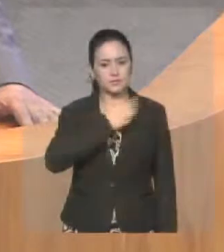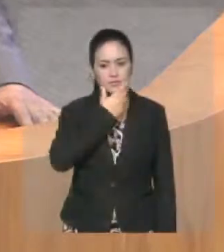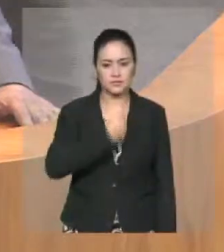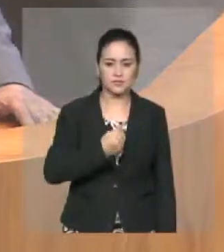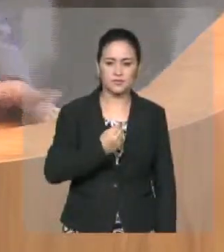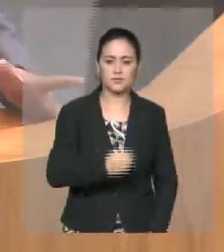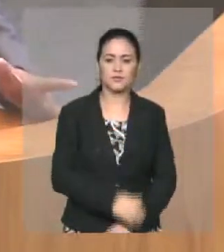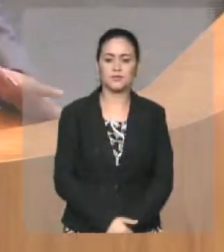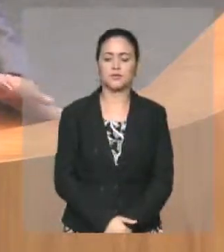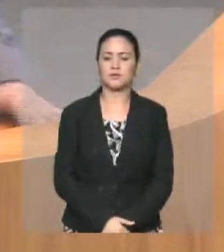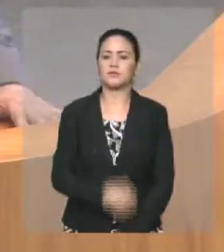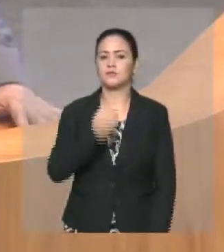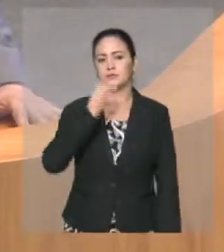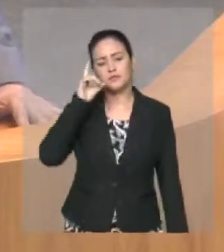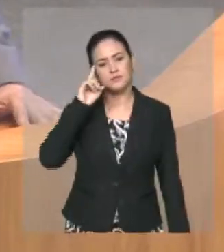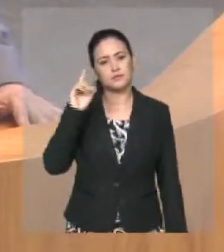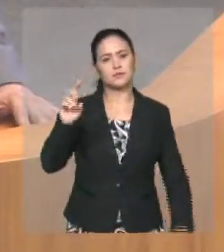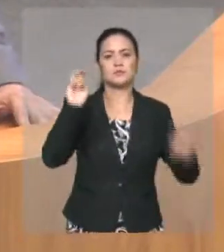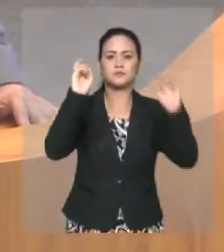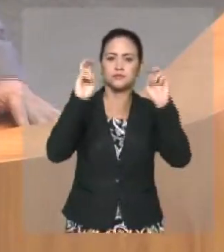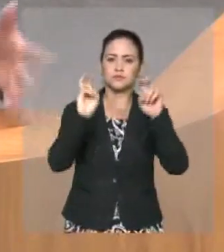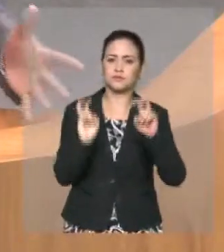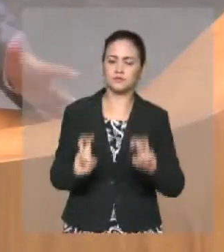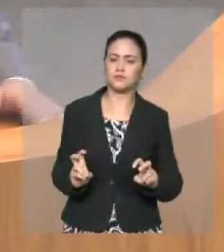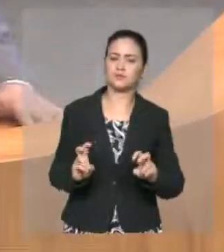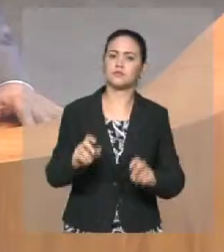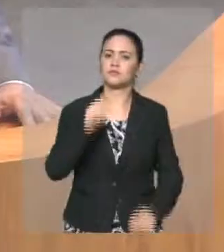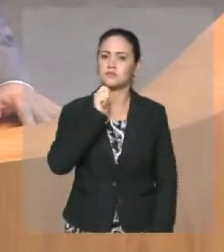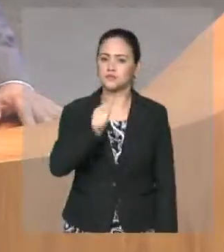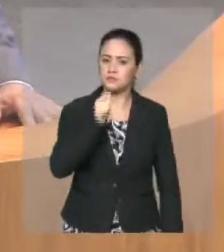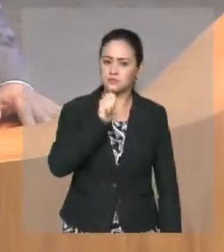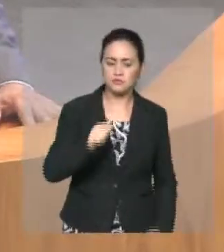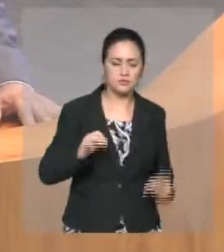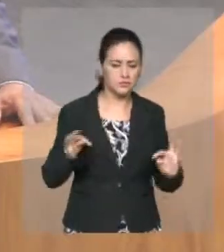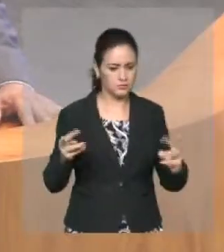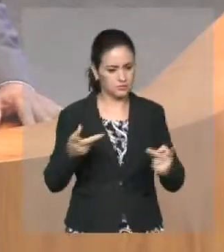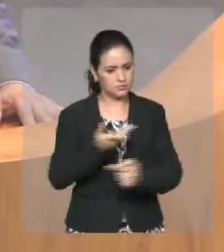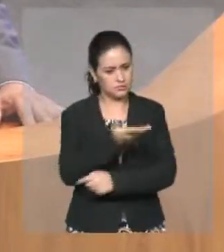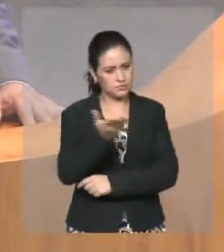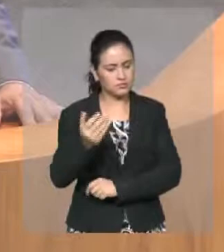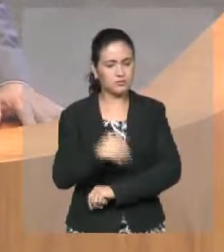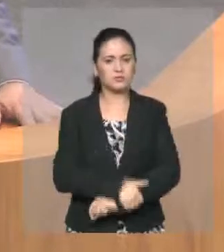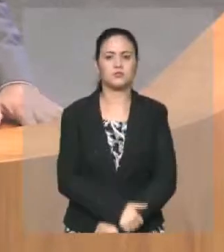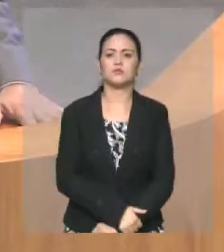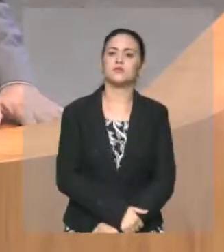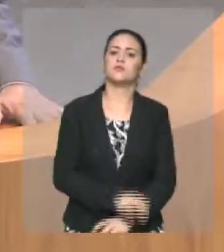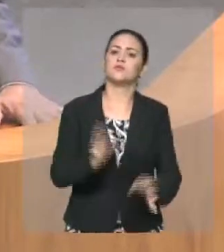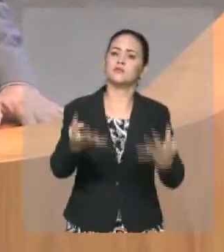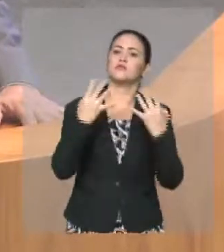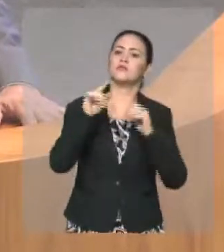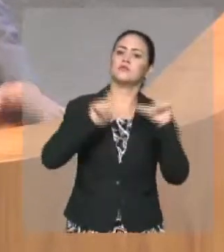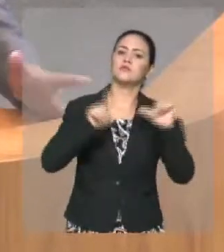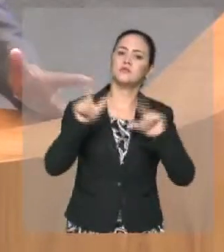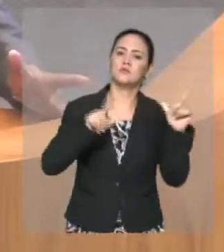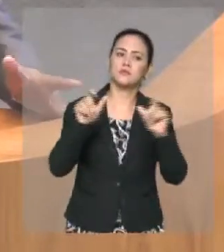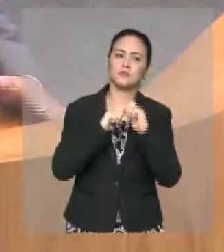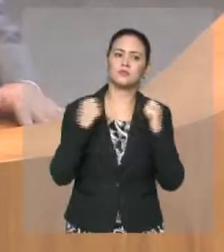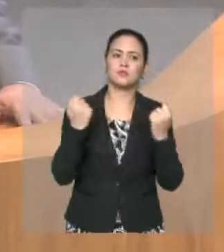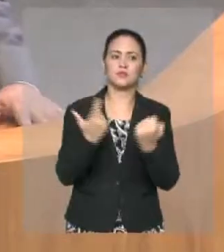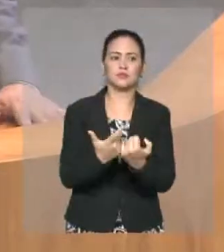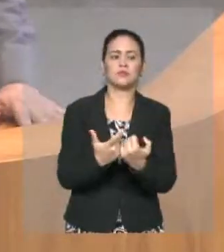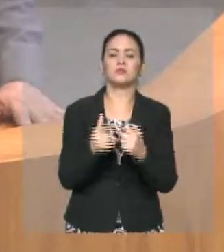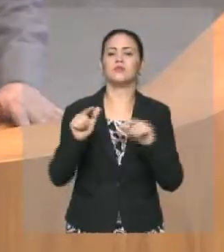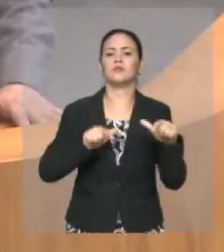deputadas. Bom dia, galeria, imprensa de forma geral, telespectadores de TV Assembleia e funcionários